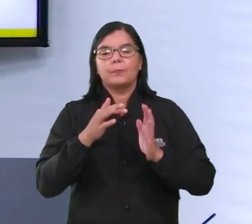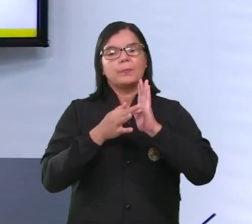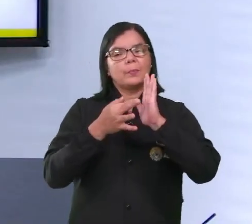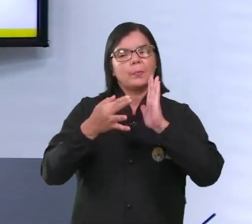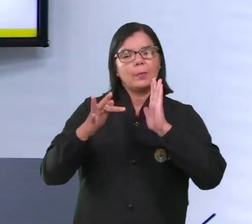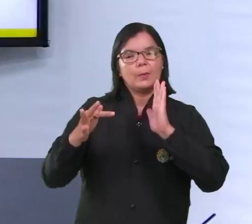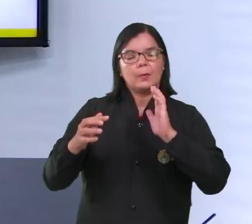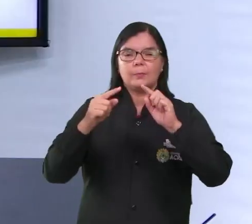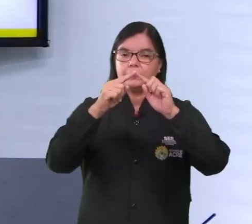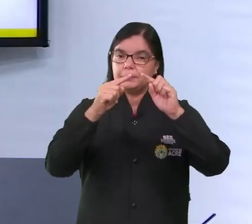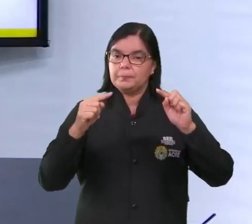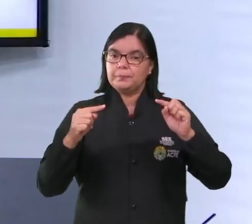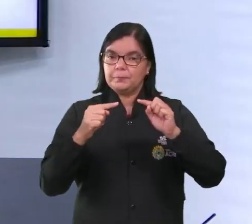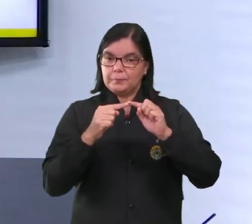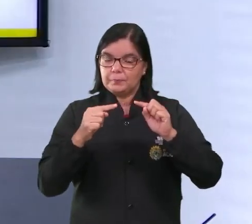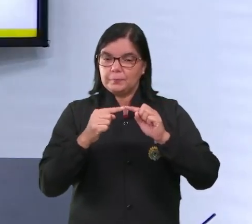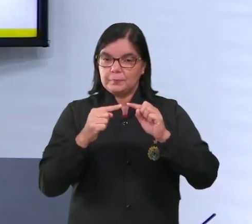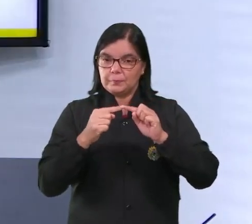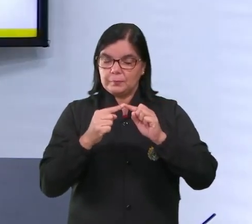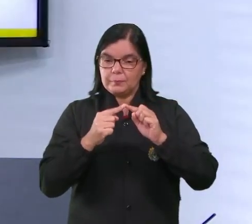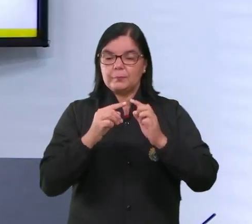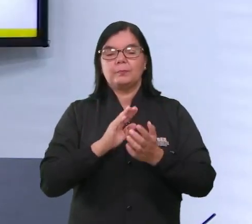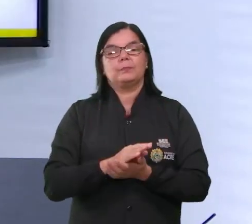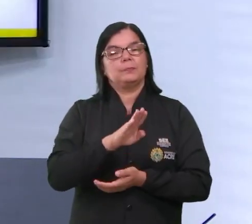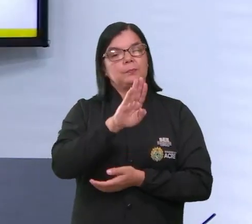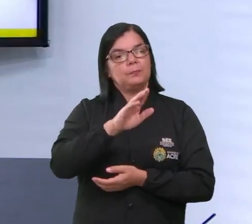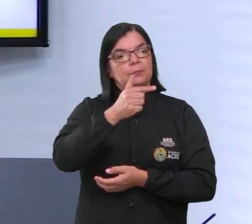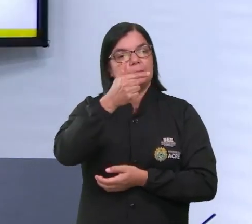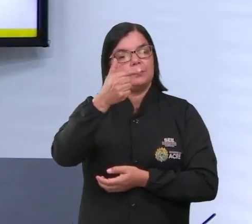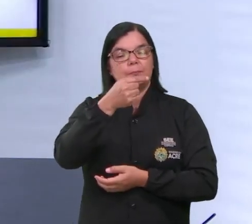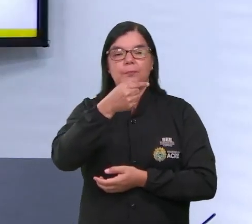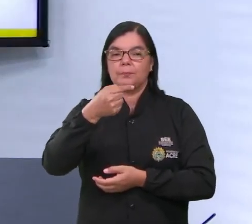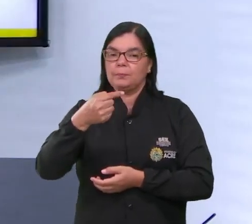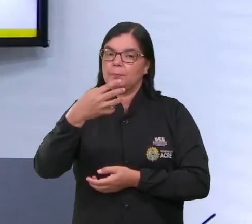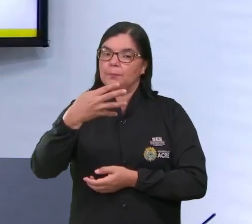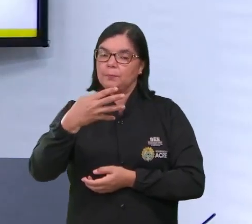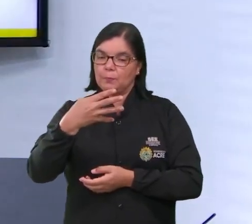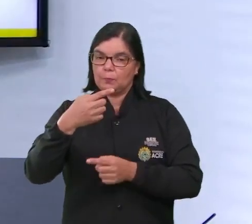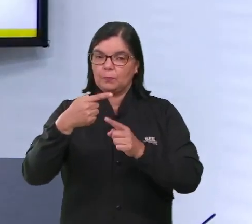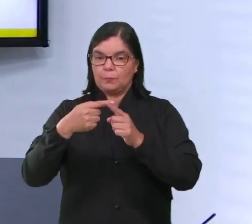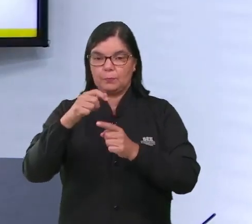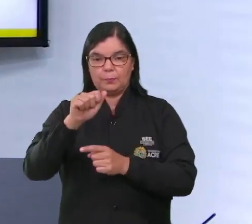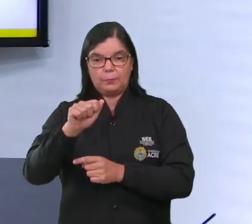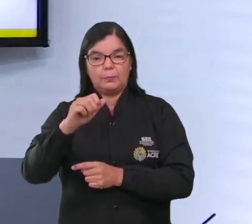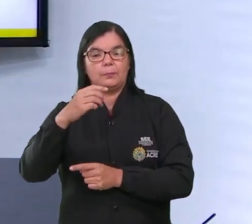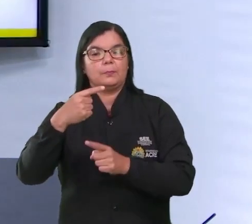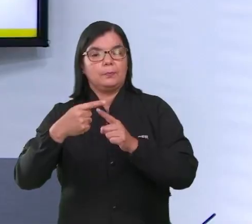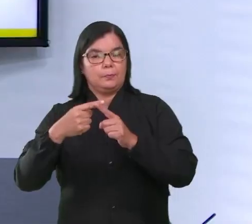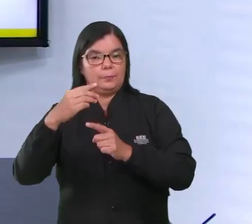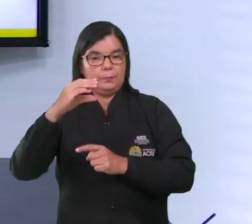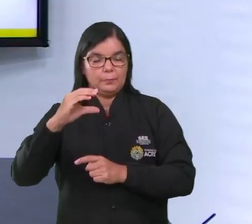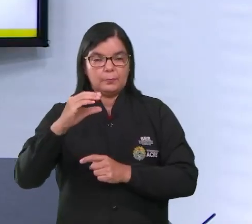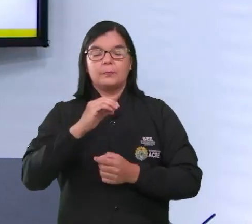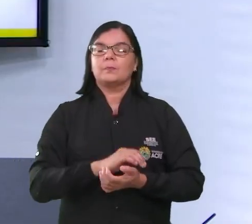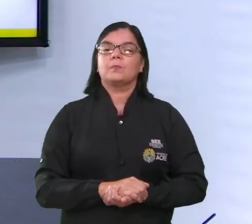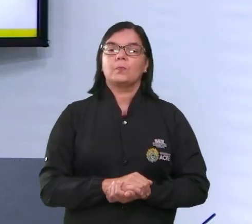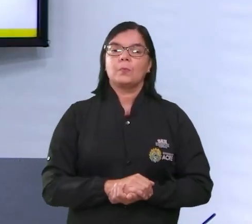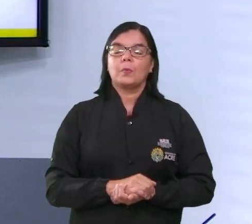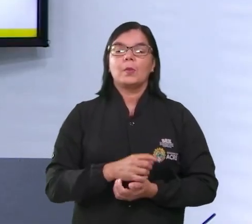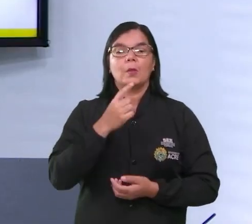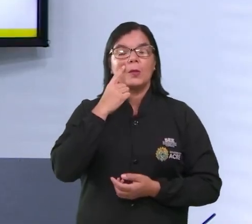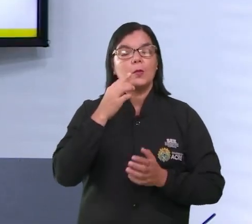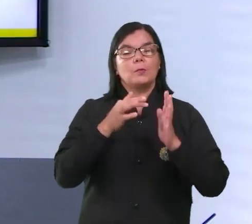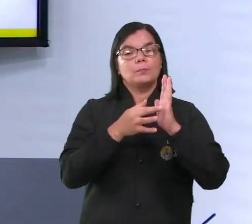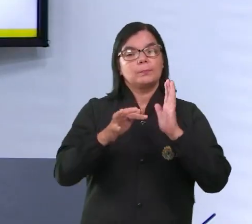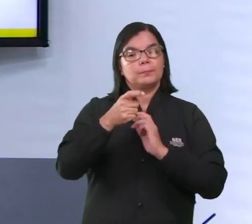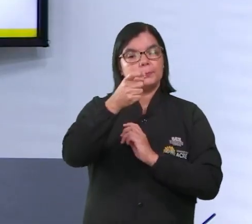fórmula do delta ou discriminante b quadrado menos 4 vezes a vezes c, e a fórmula do